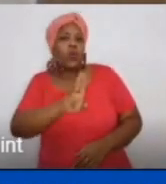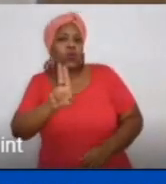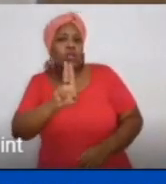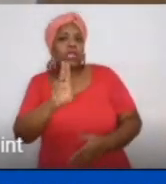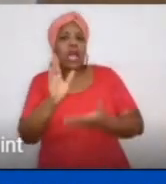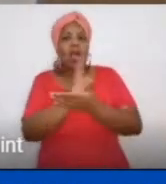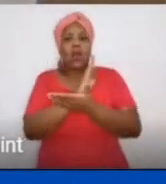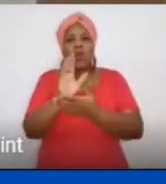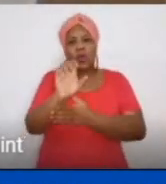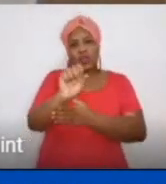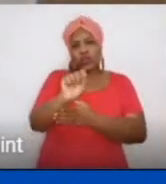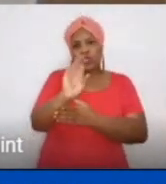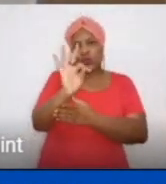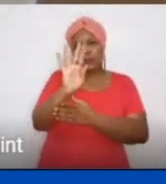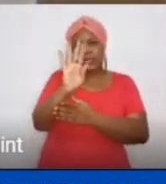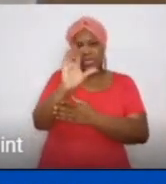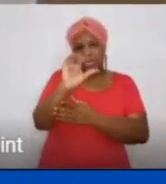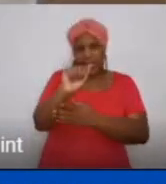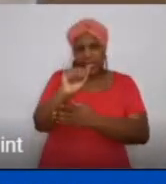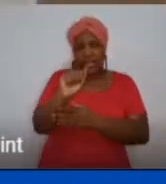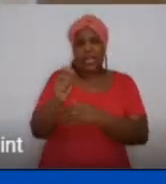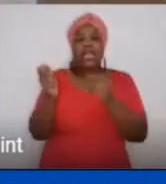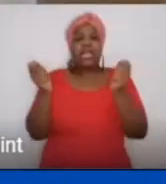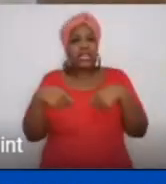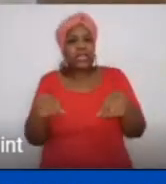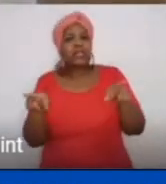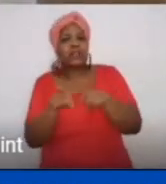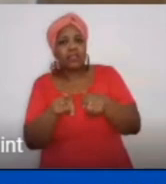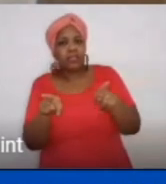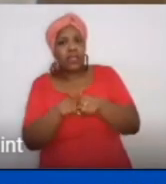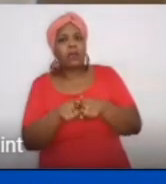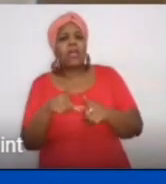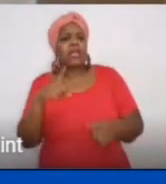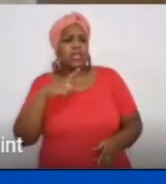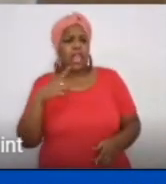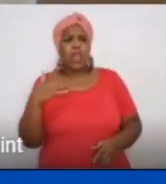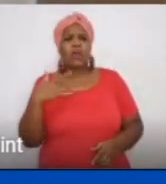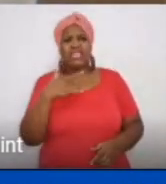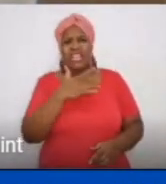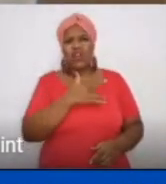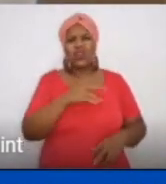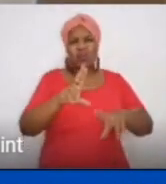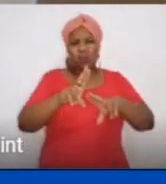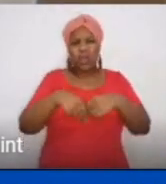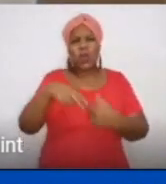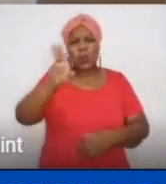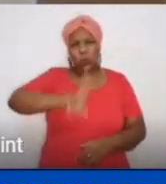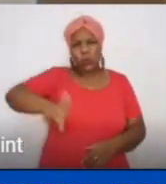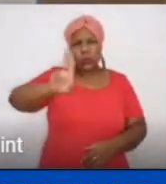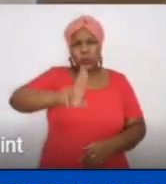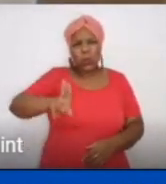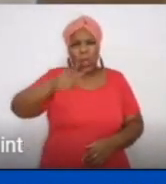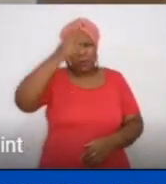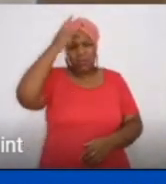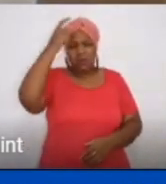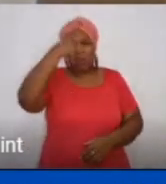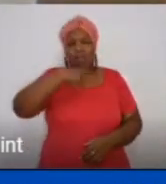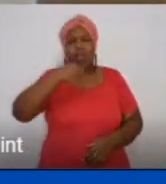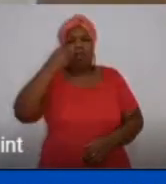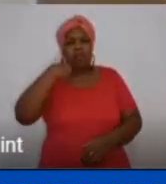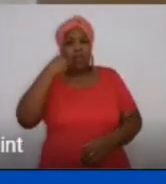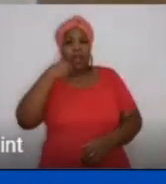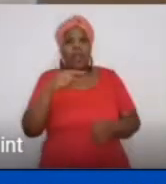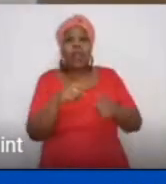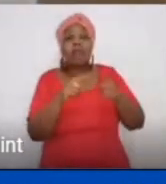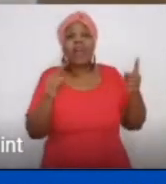algumas pessoas, elas possam, né, ter a saúde prejudicada pelo consumo de substâncias, a